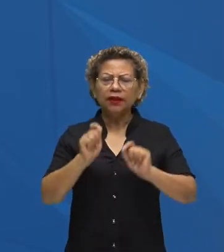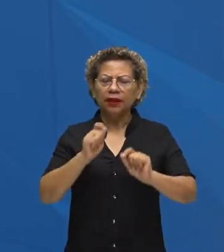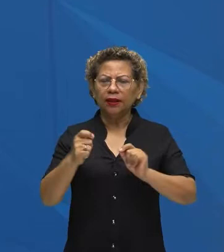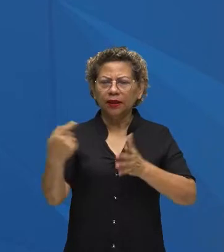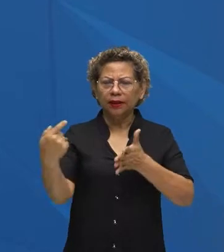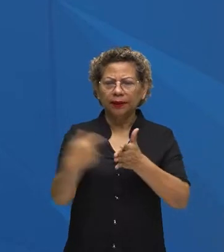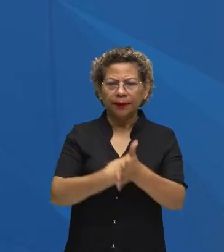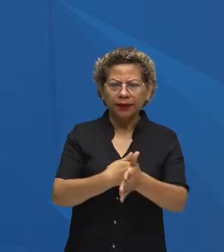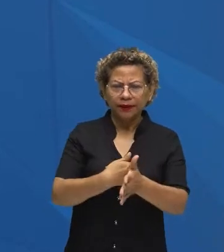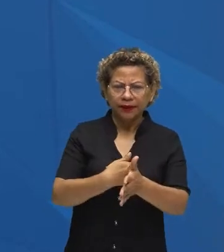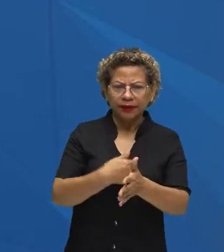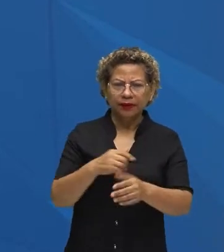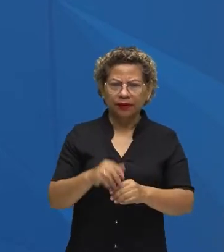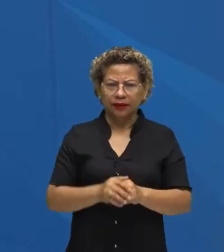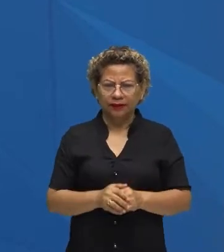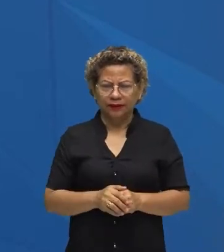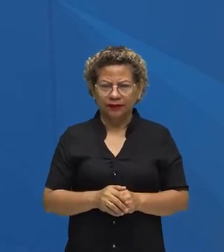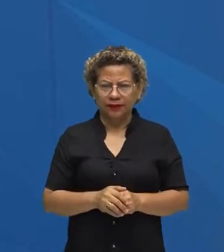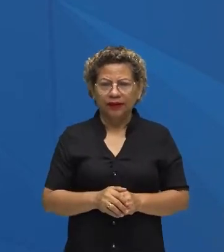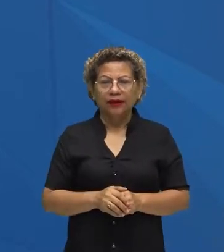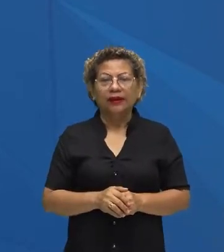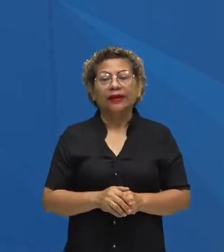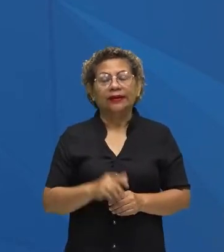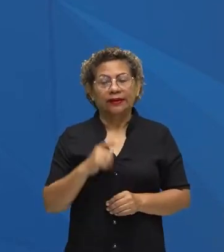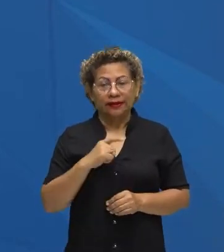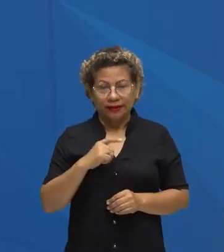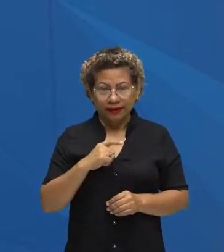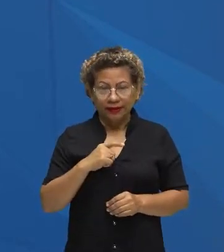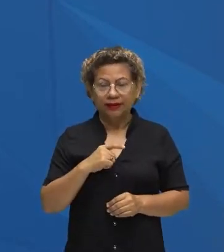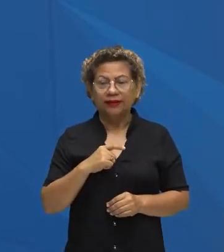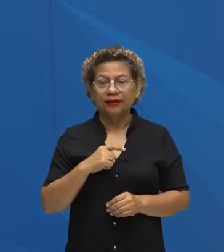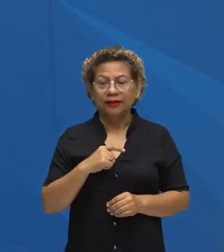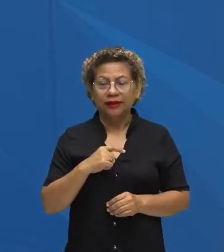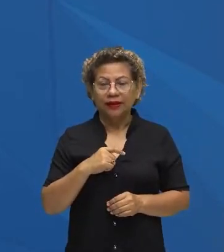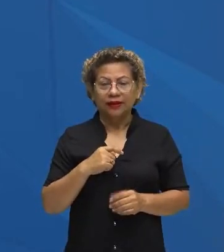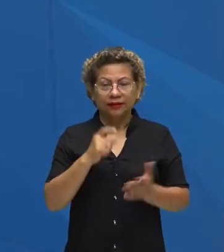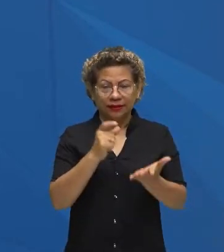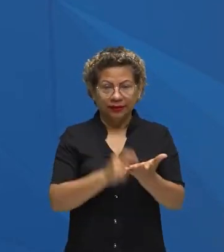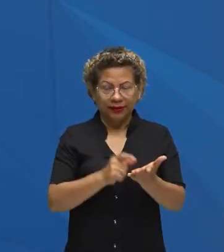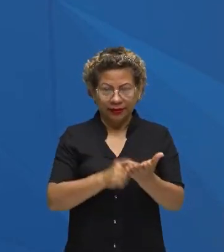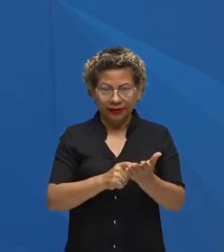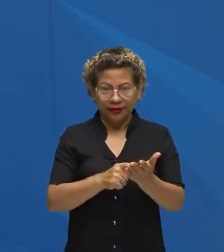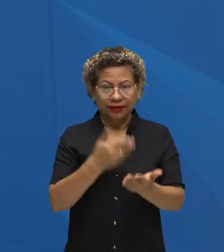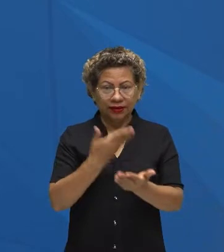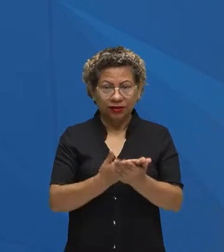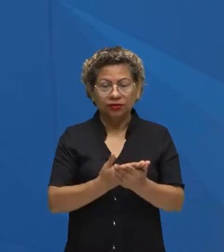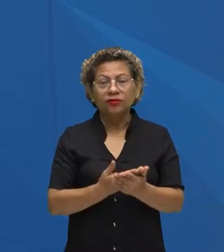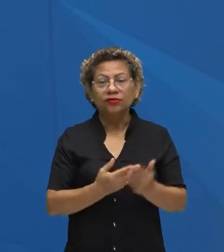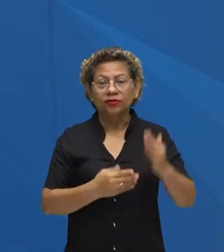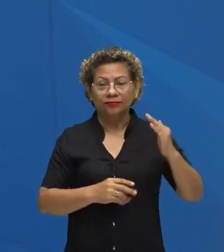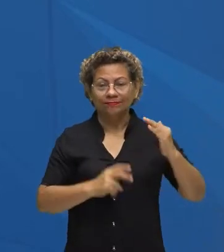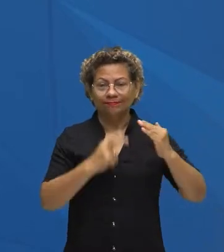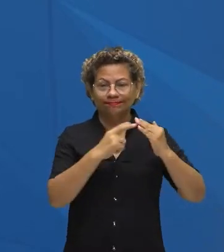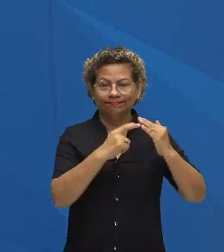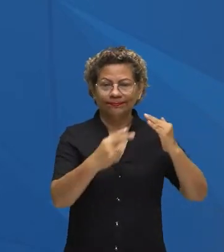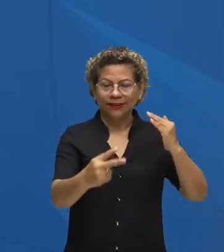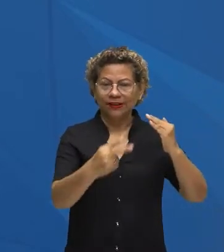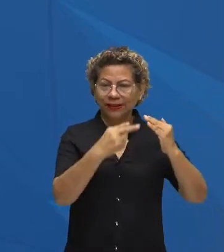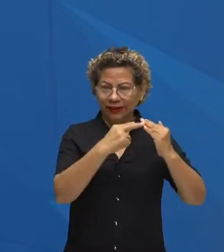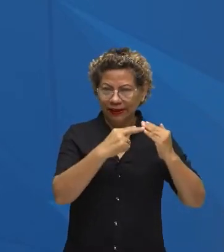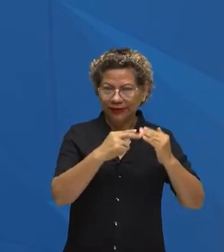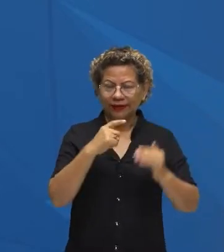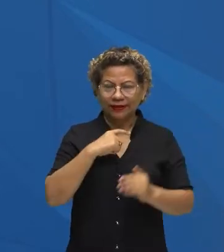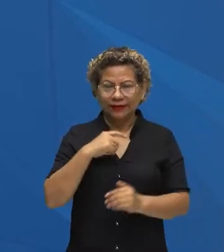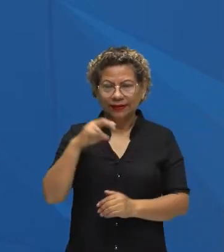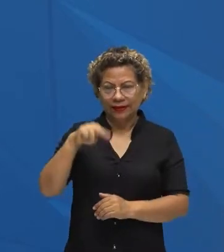chat, é o canal do aplicativo Aula em Casa, que é referente ao 6º e 7º ano, que é o Aula em Casa